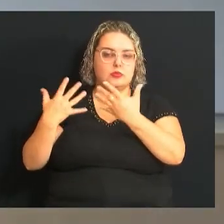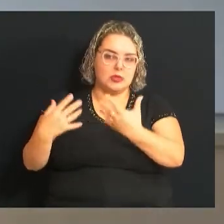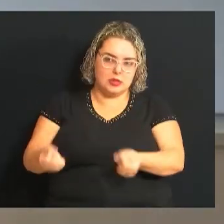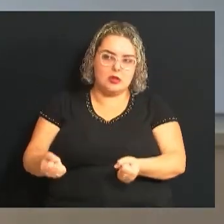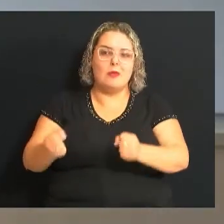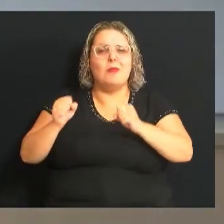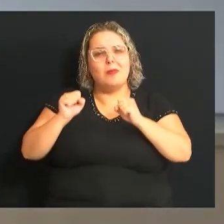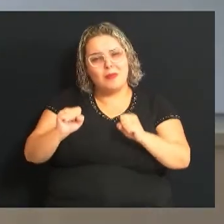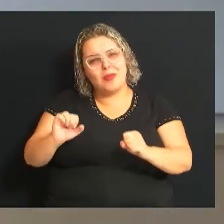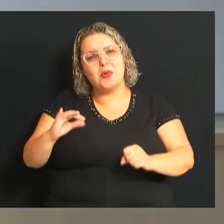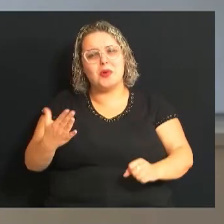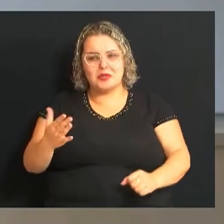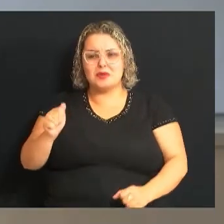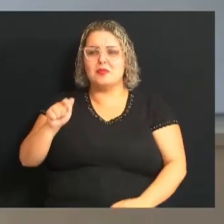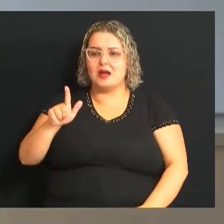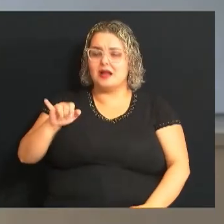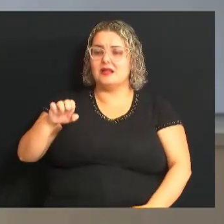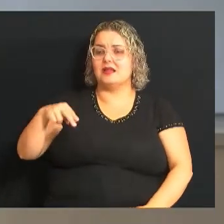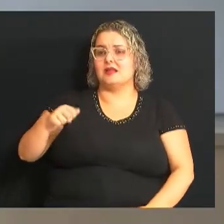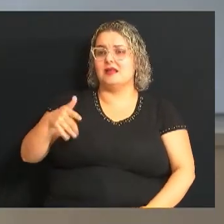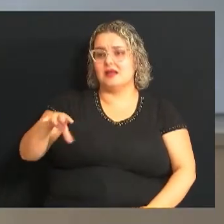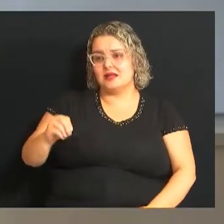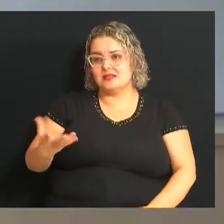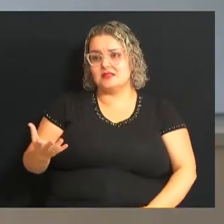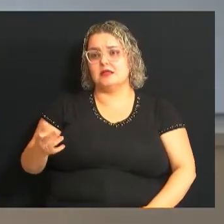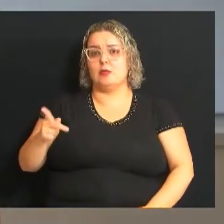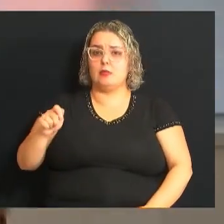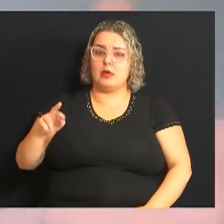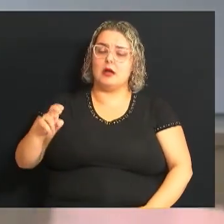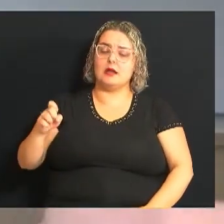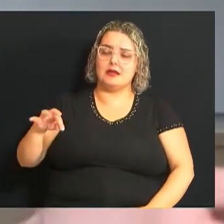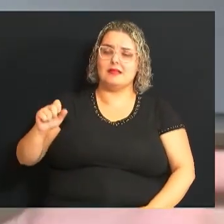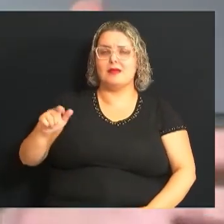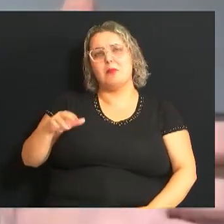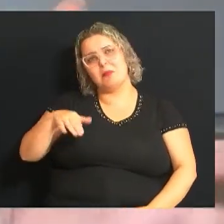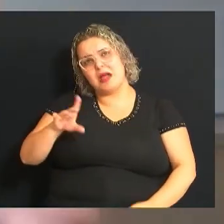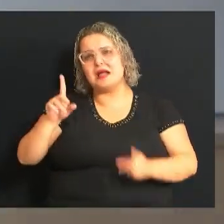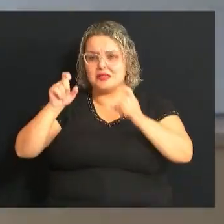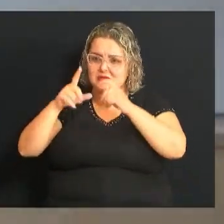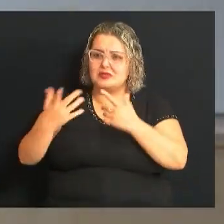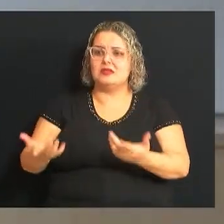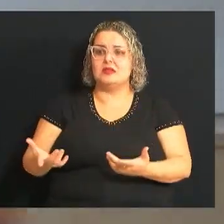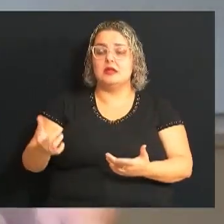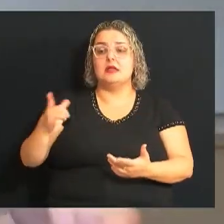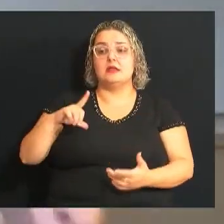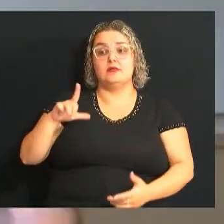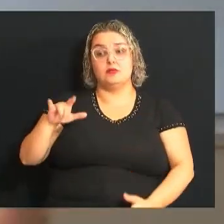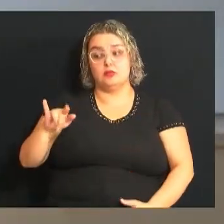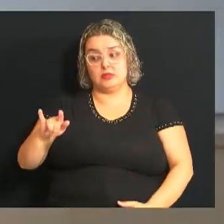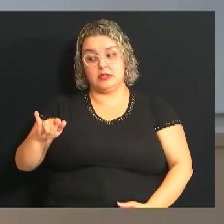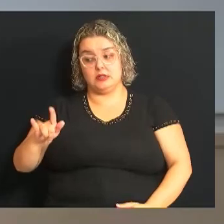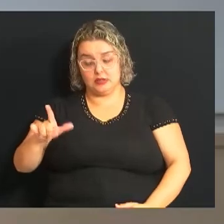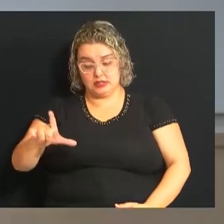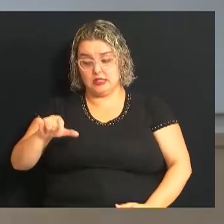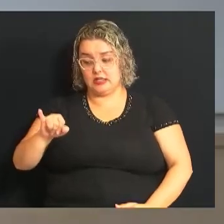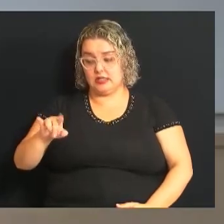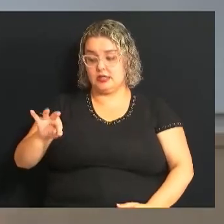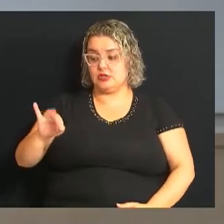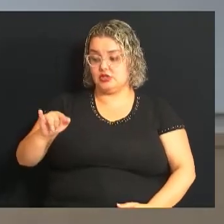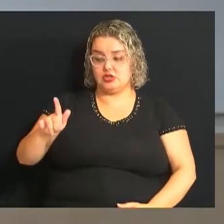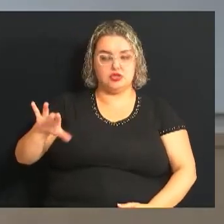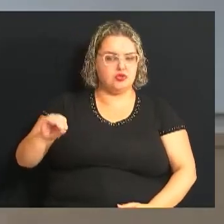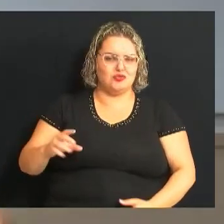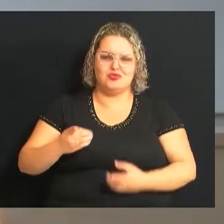acontecer alienação parental, mas são casos raros. Em geral, houve um litígio, o divórcio foi super dolorido, foi